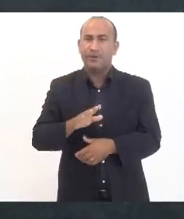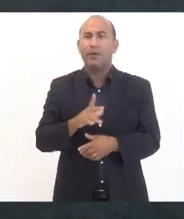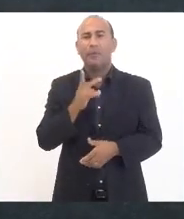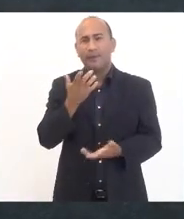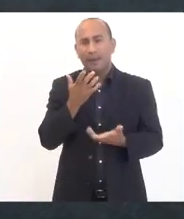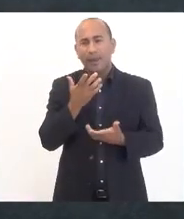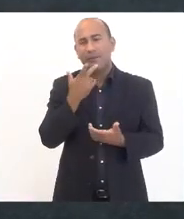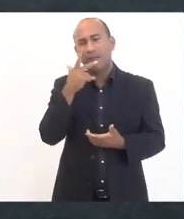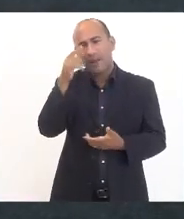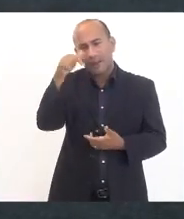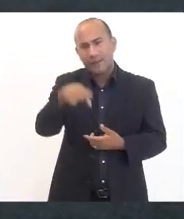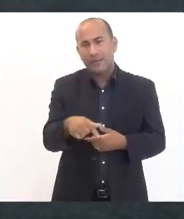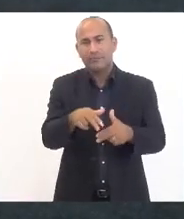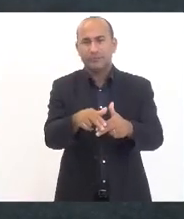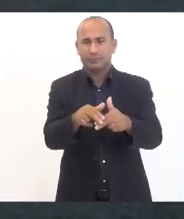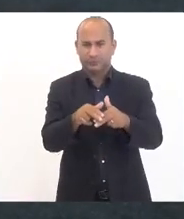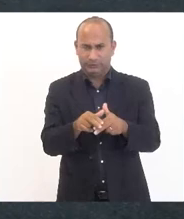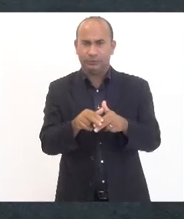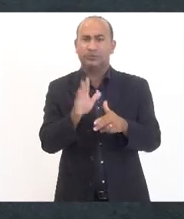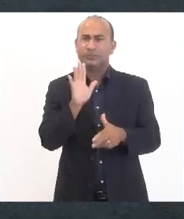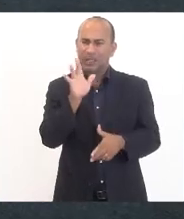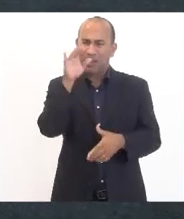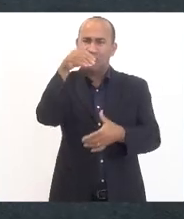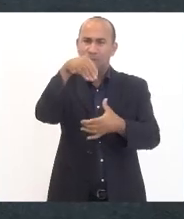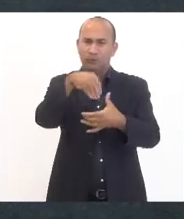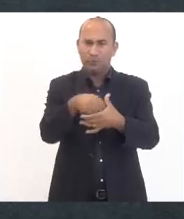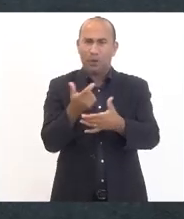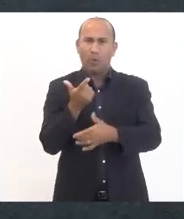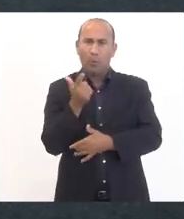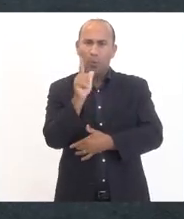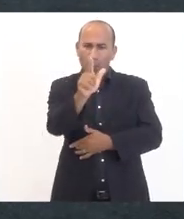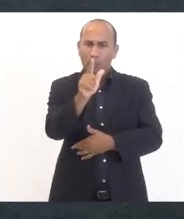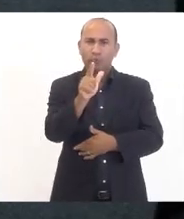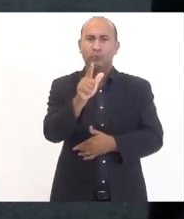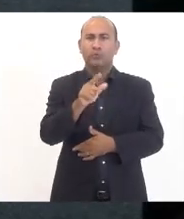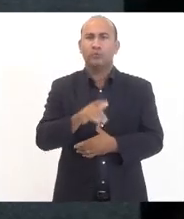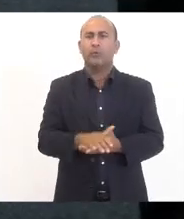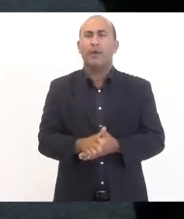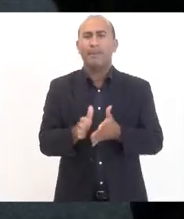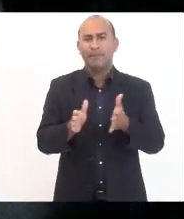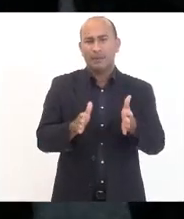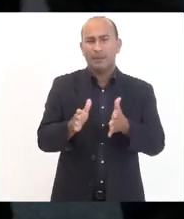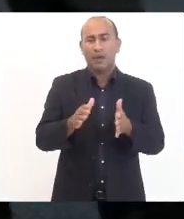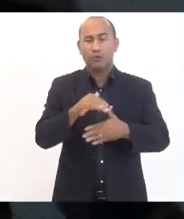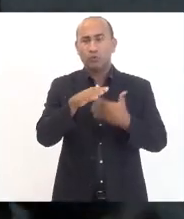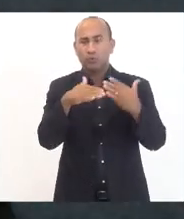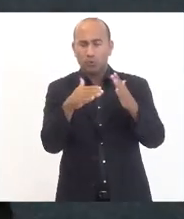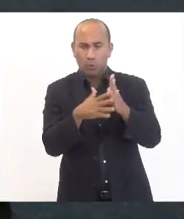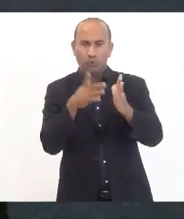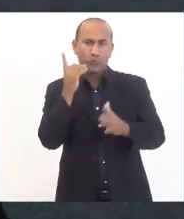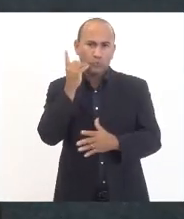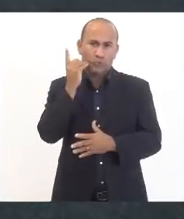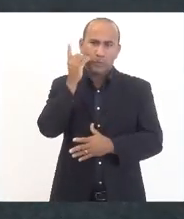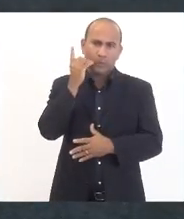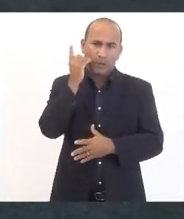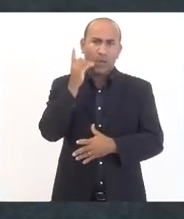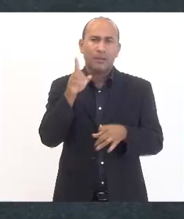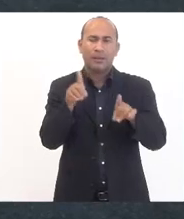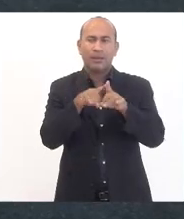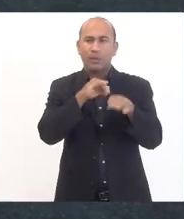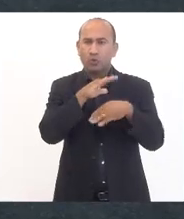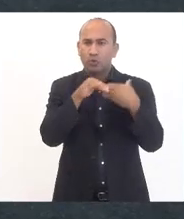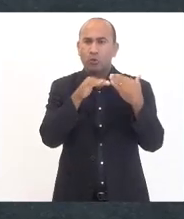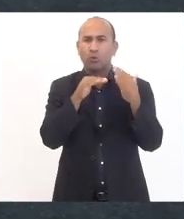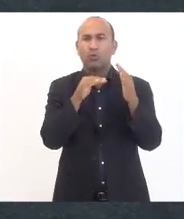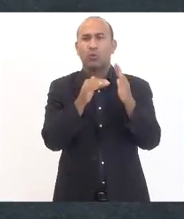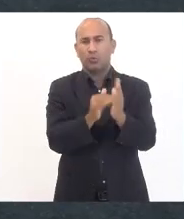essa casa já votou, né, no outro mandato, com todos os deputados também, por